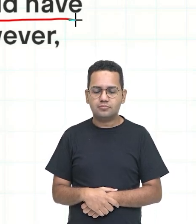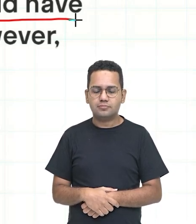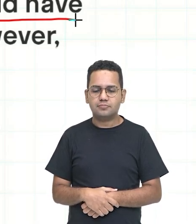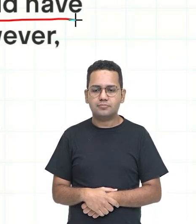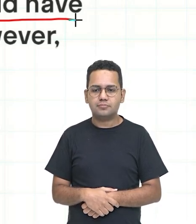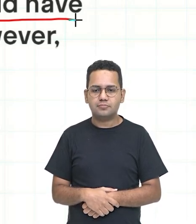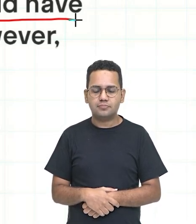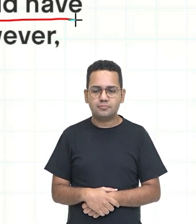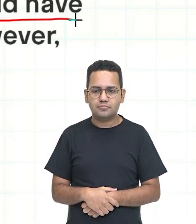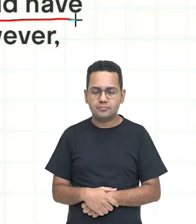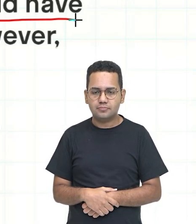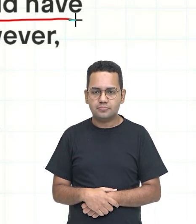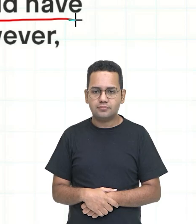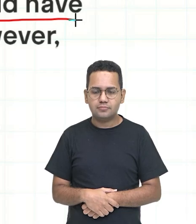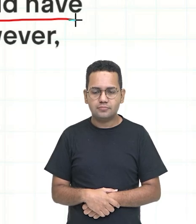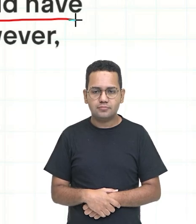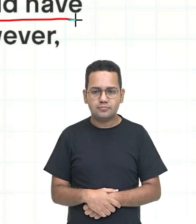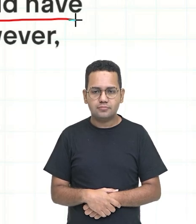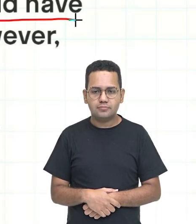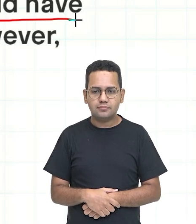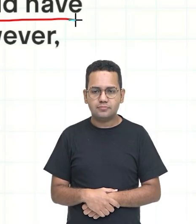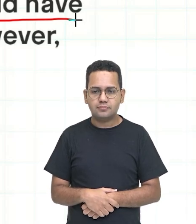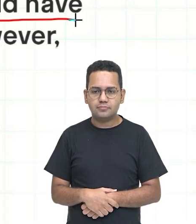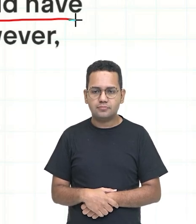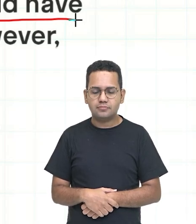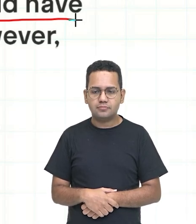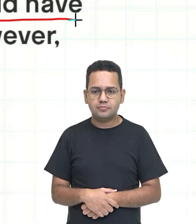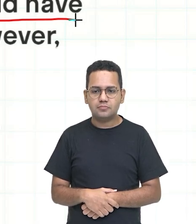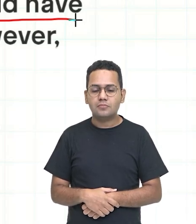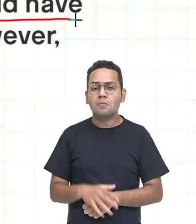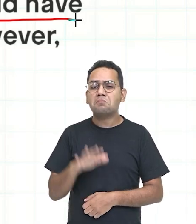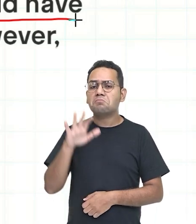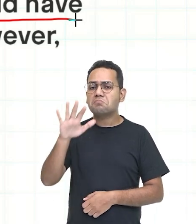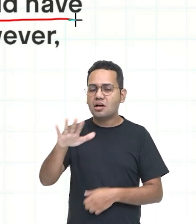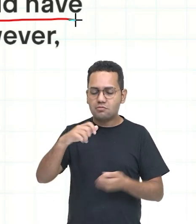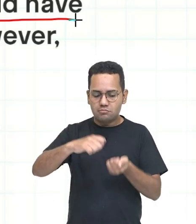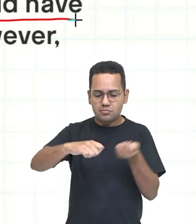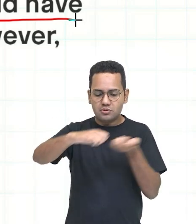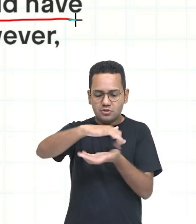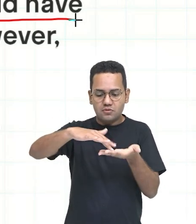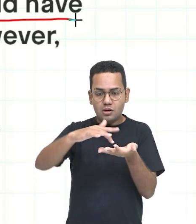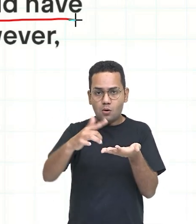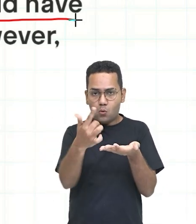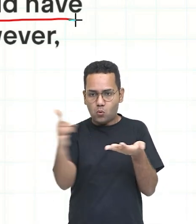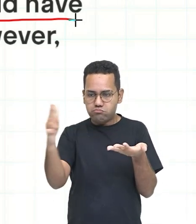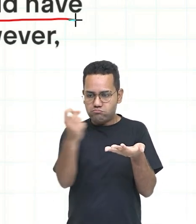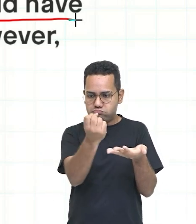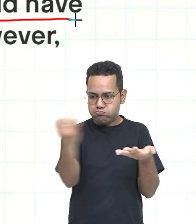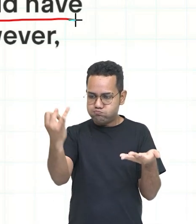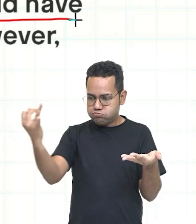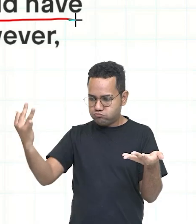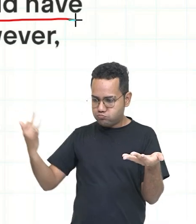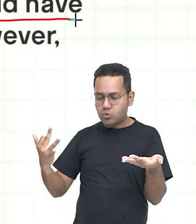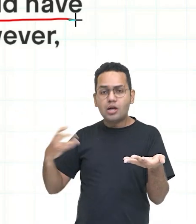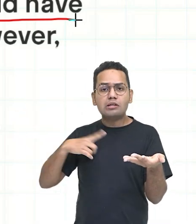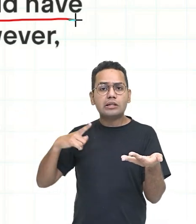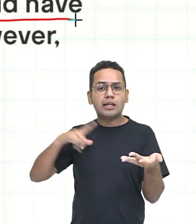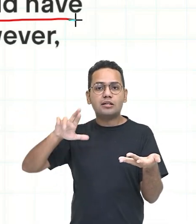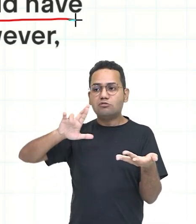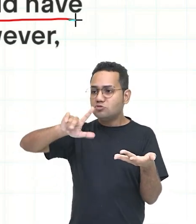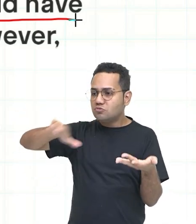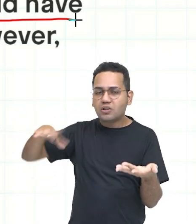and constants. Então, esses outros universos poderiam ter diferentes leis físicas